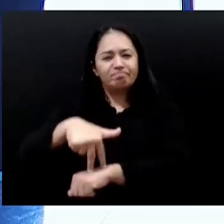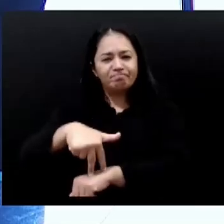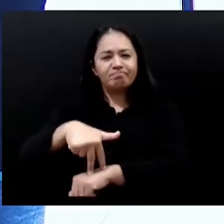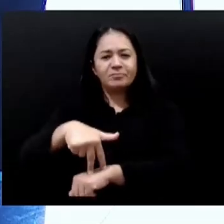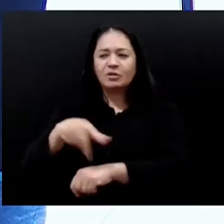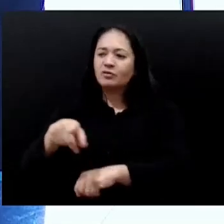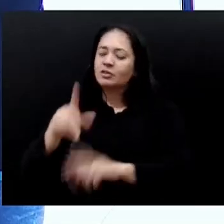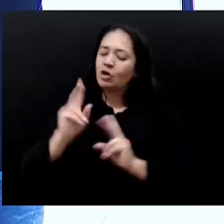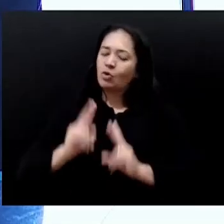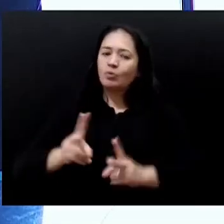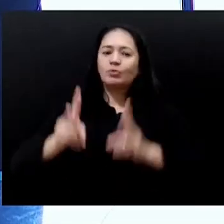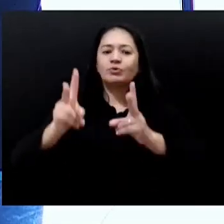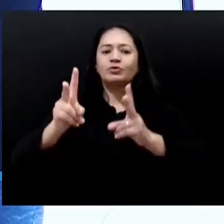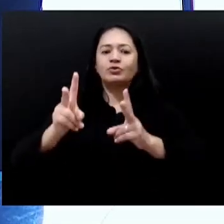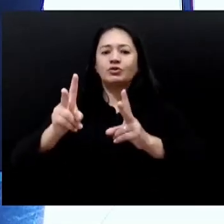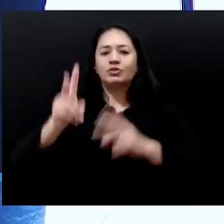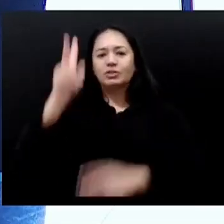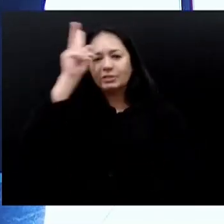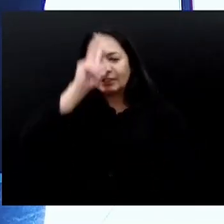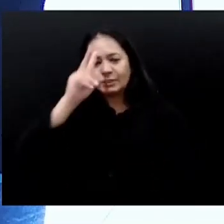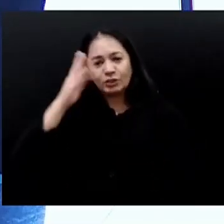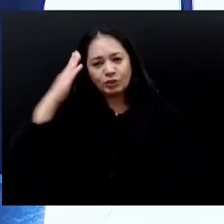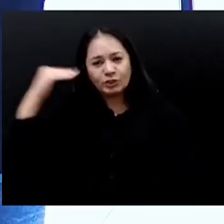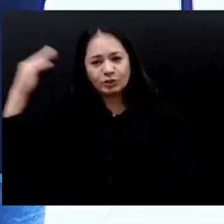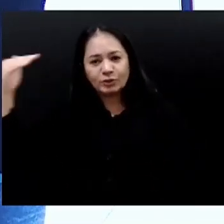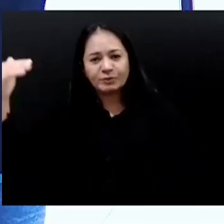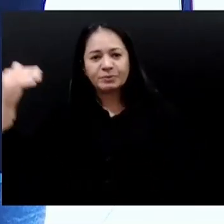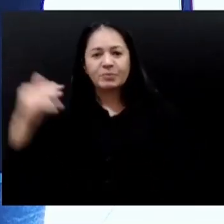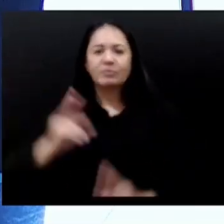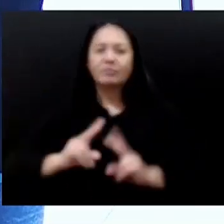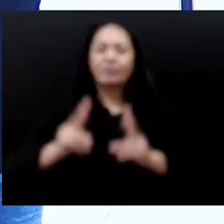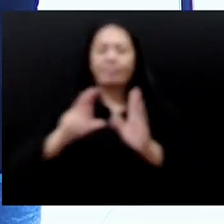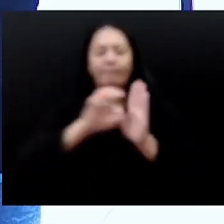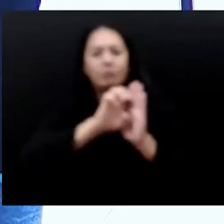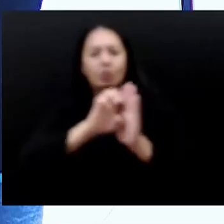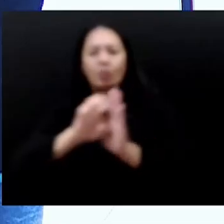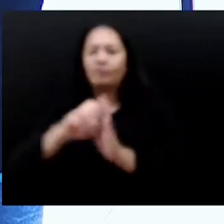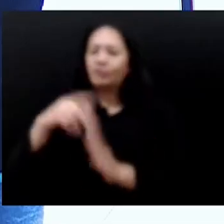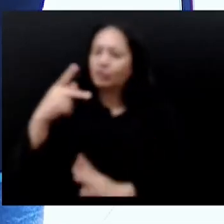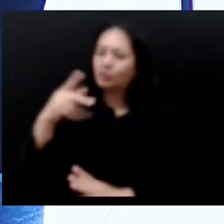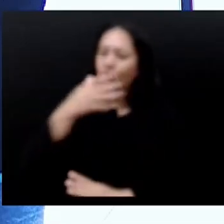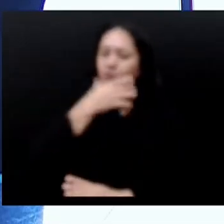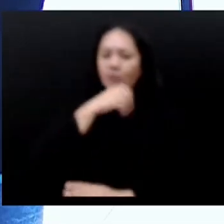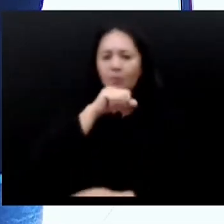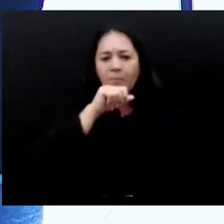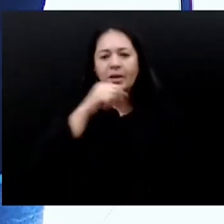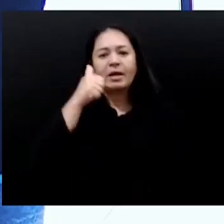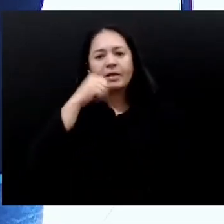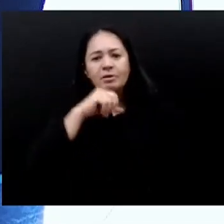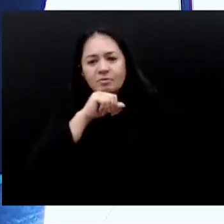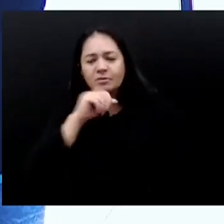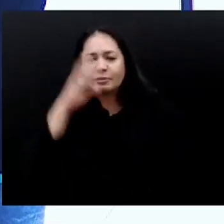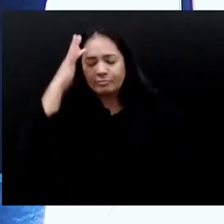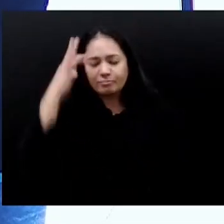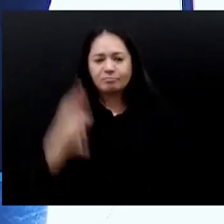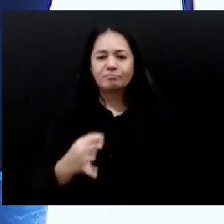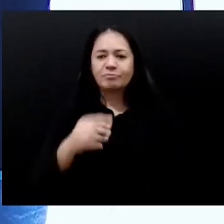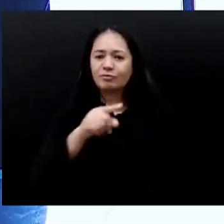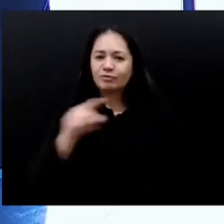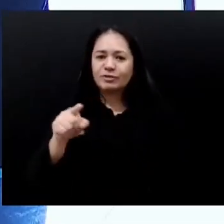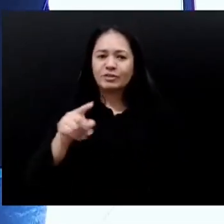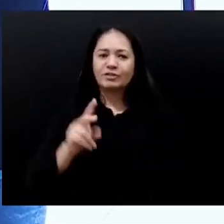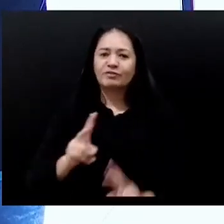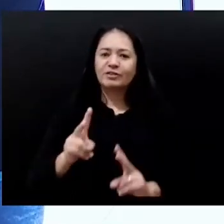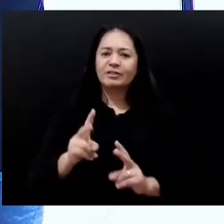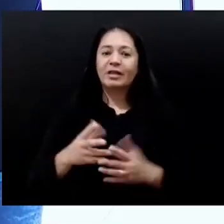nessa trajetória de sucesso, seguindo os exemplos do seu pai e da sua mãe, eu tenho certeza que você vai dar muita alegria, não